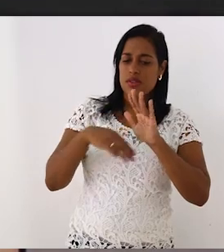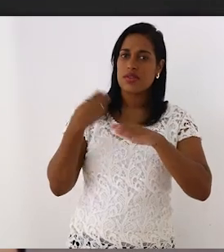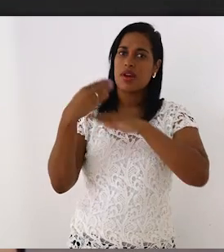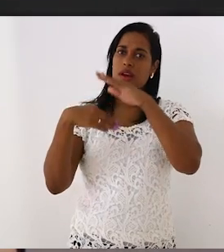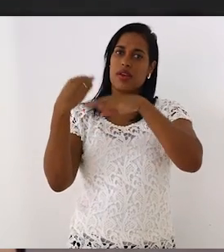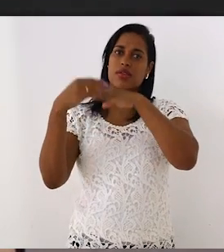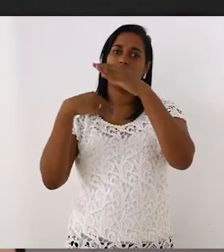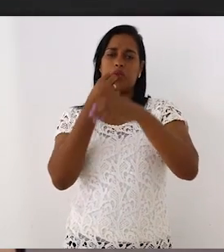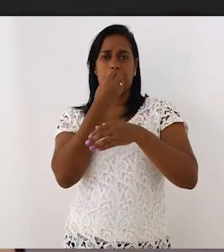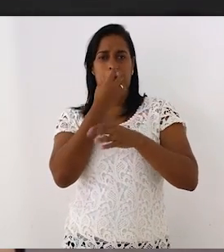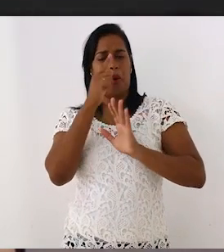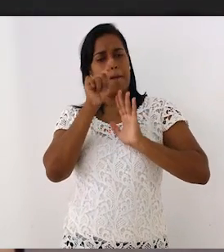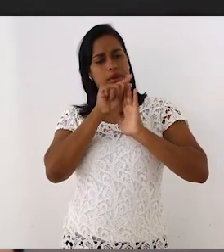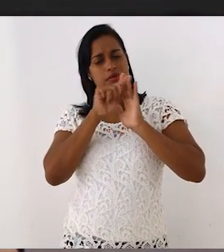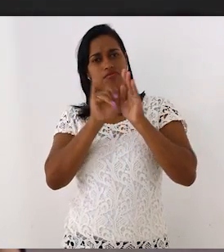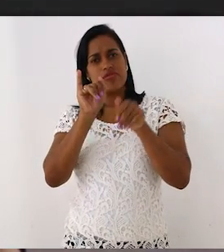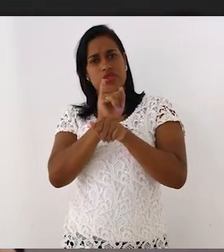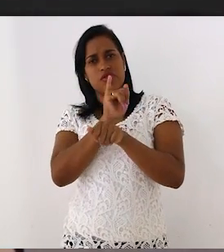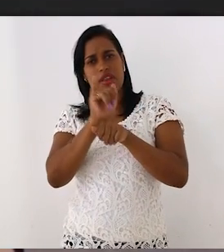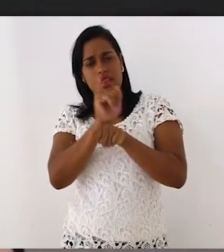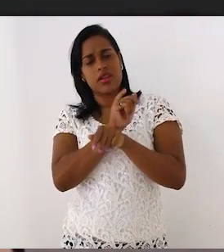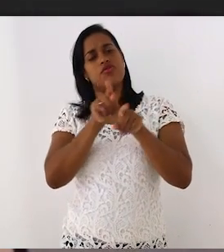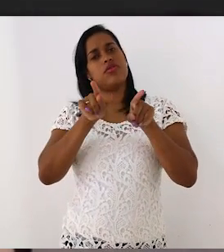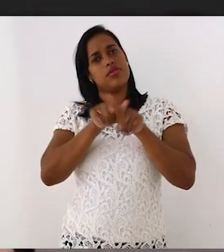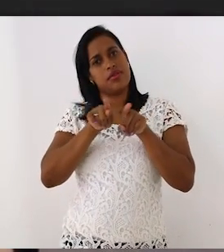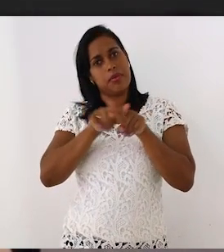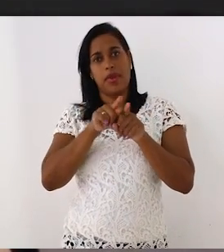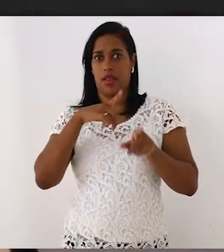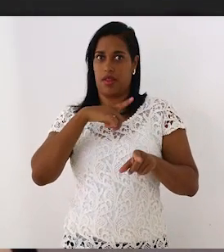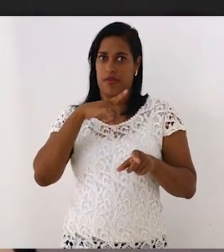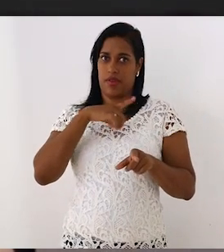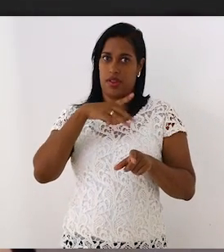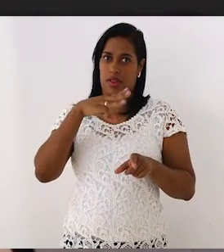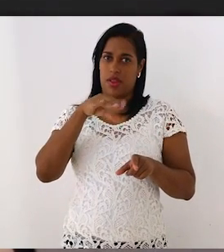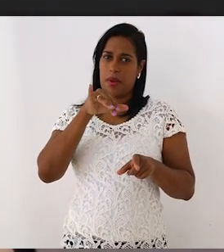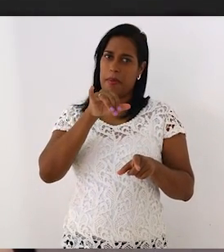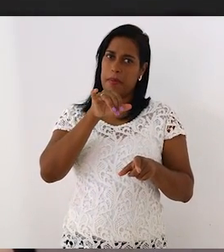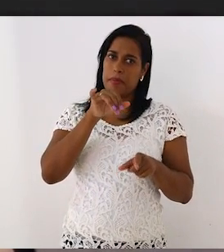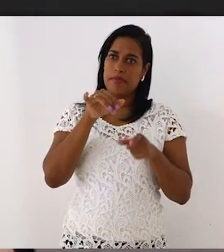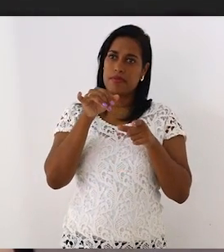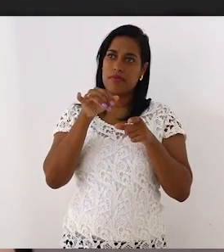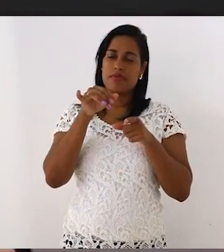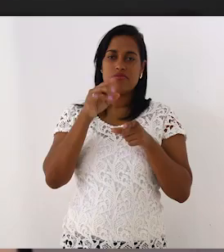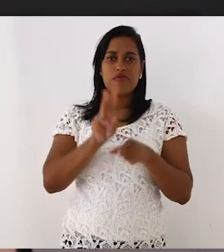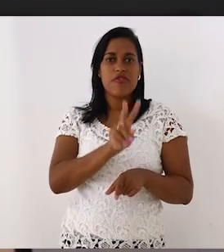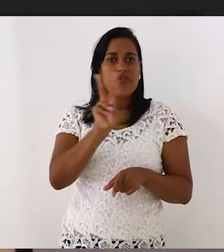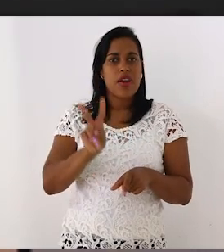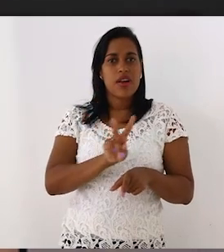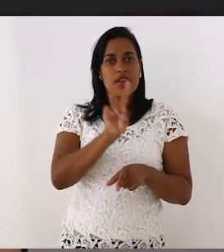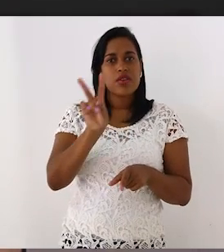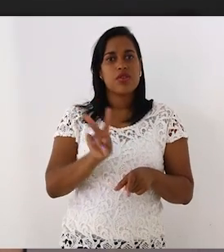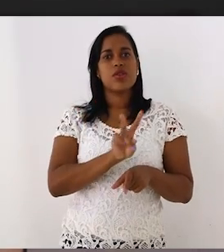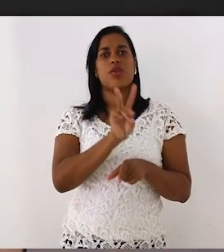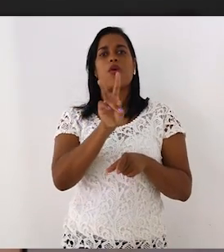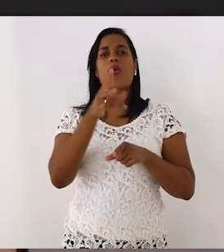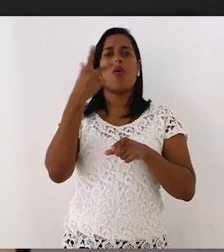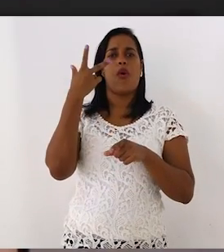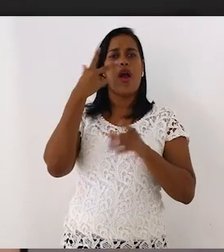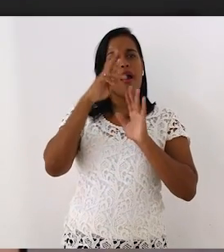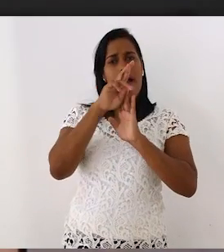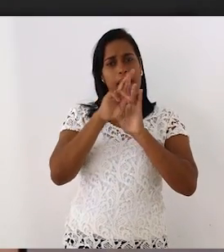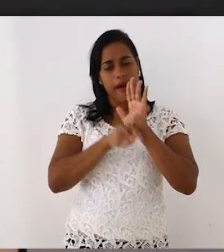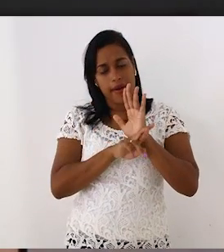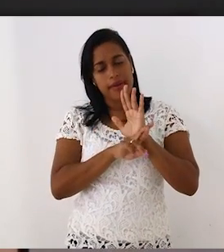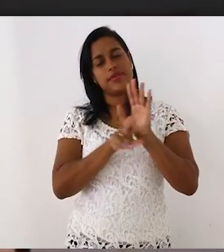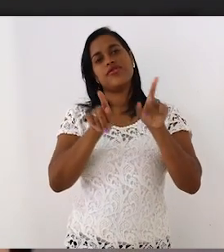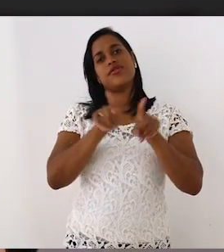um bom planejamento estratégico, por que não? Ela vai possuir missão, ela possuirá normas,